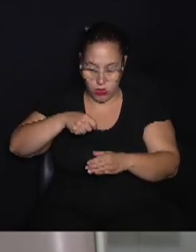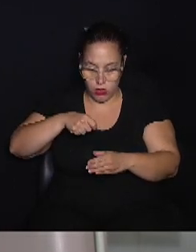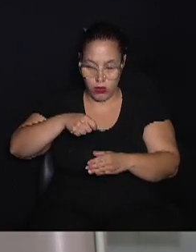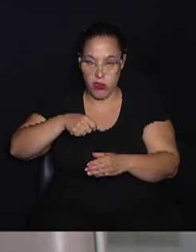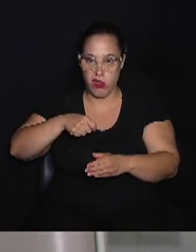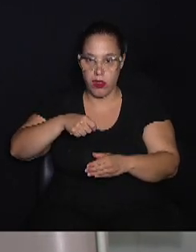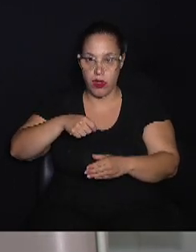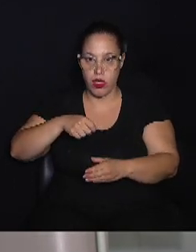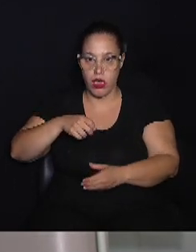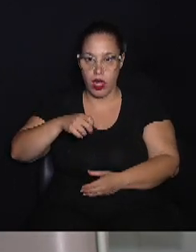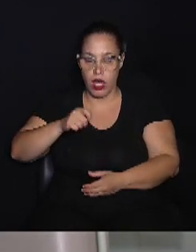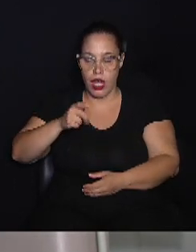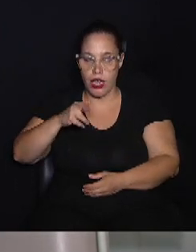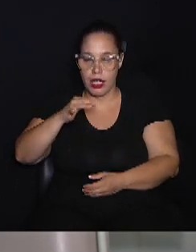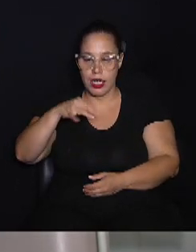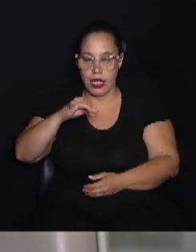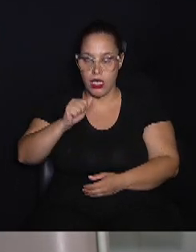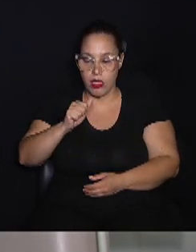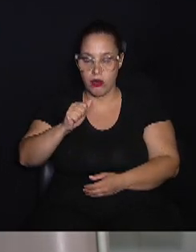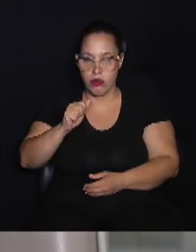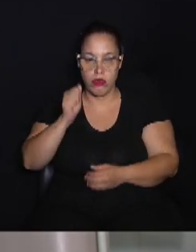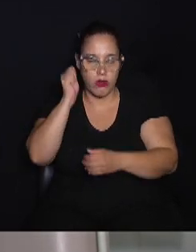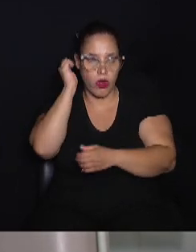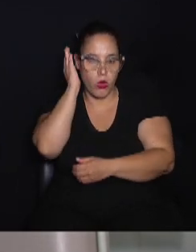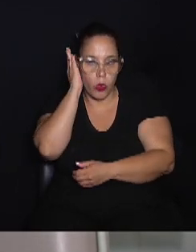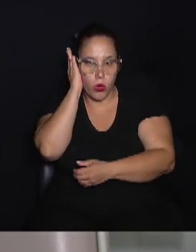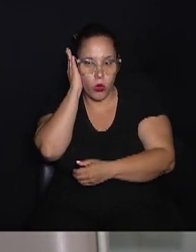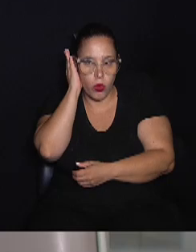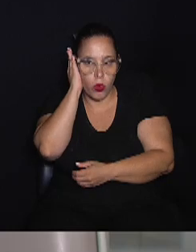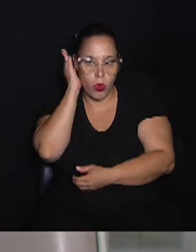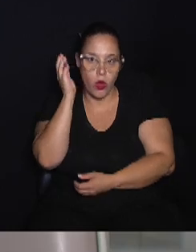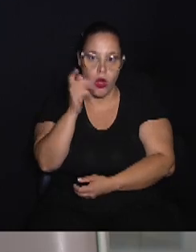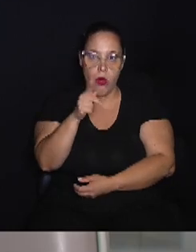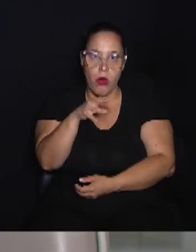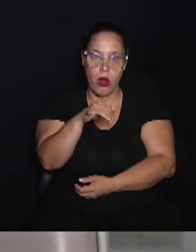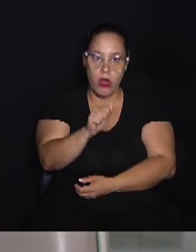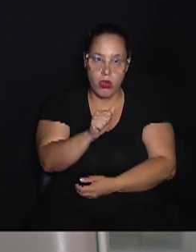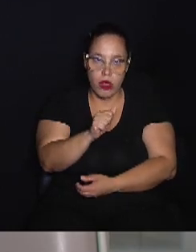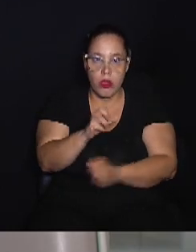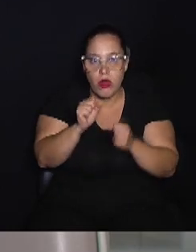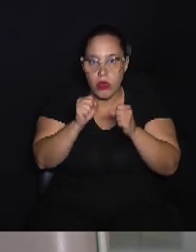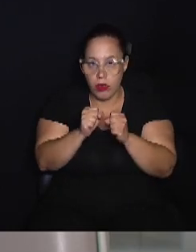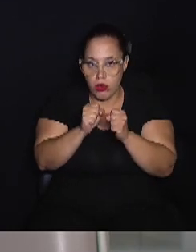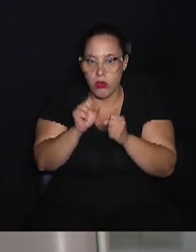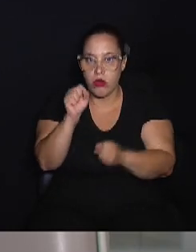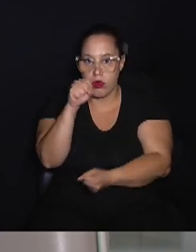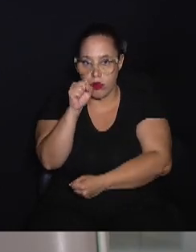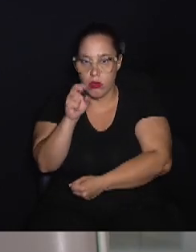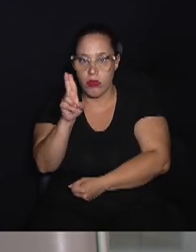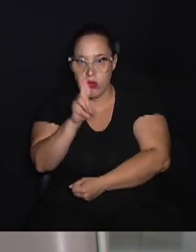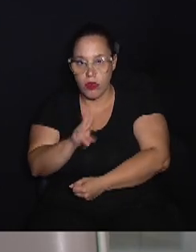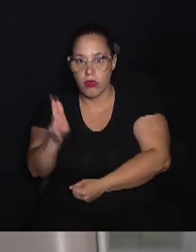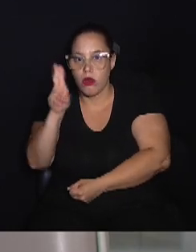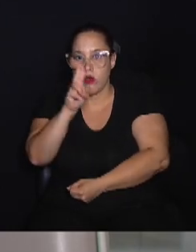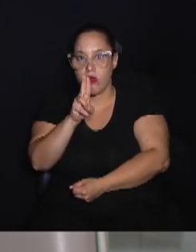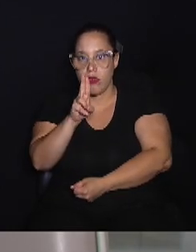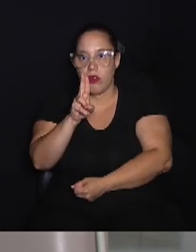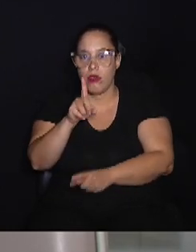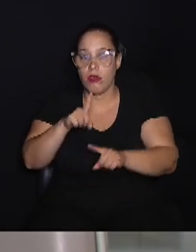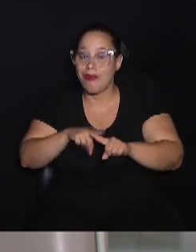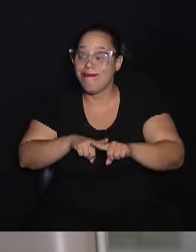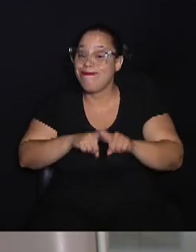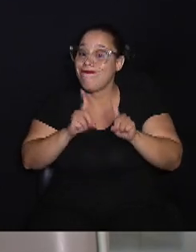com arnica Existem algumas plantas e que podem sim ser utilizadas mas